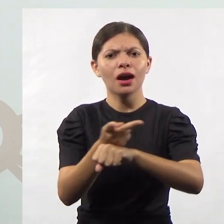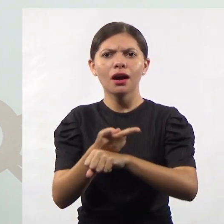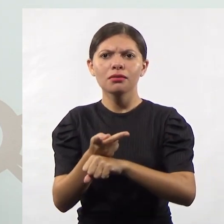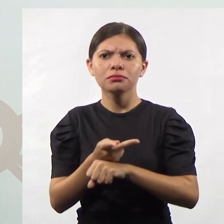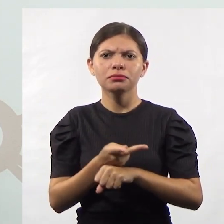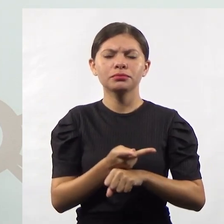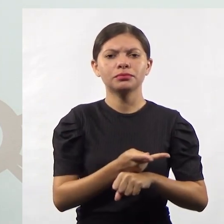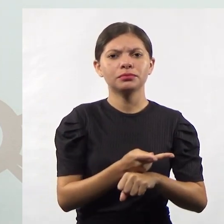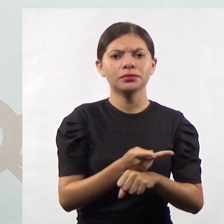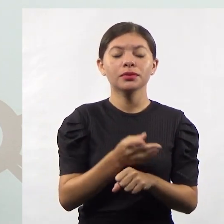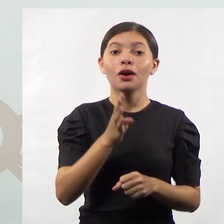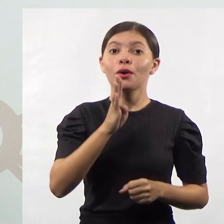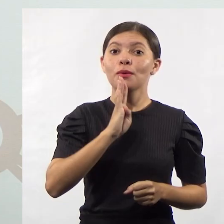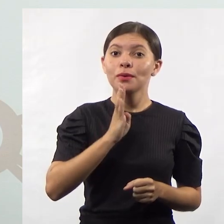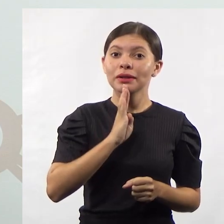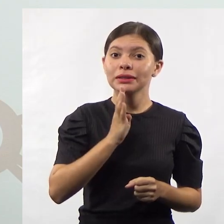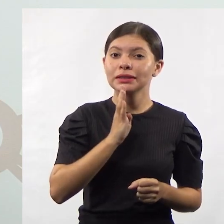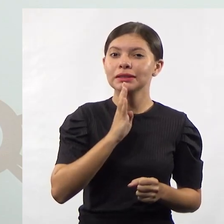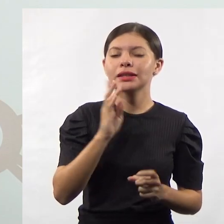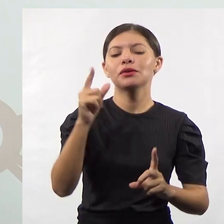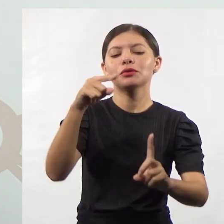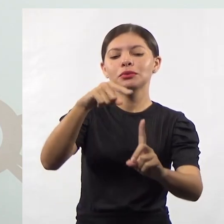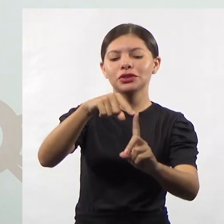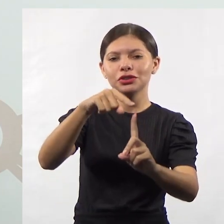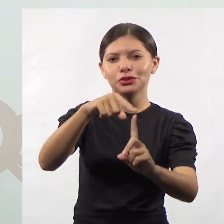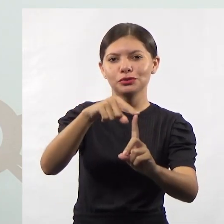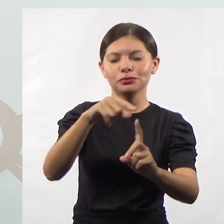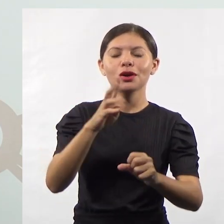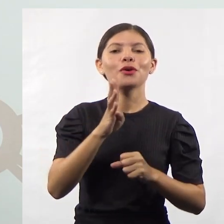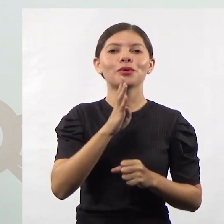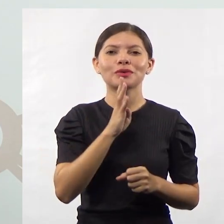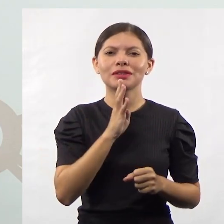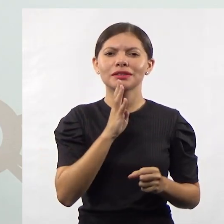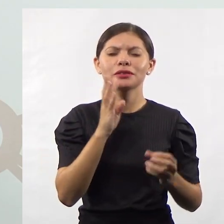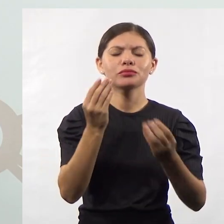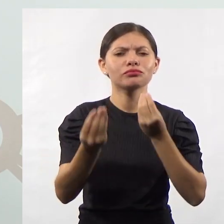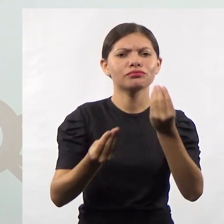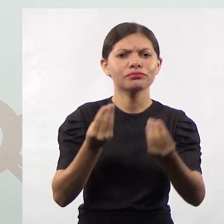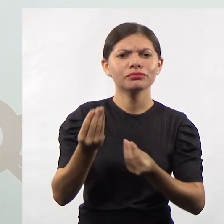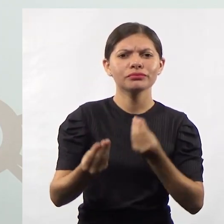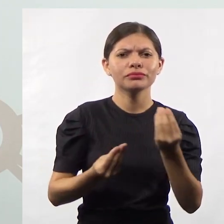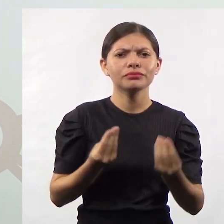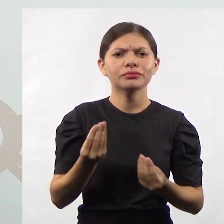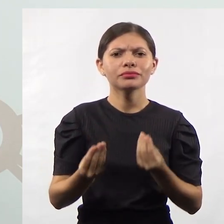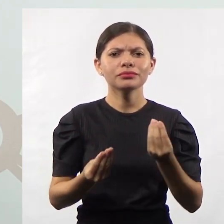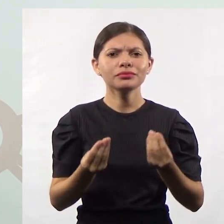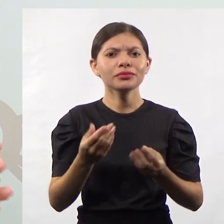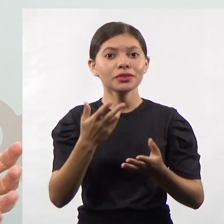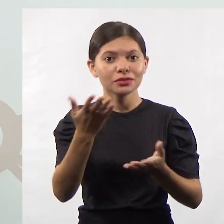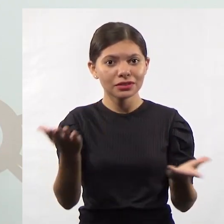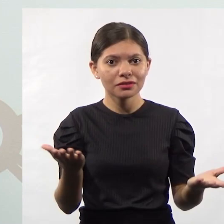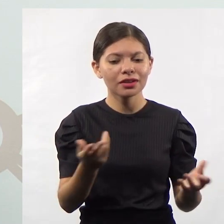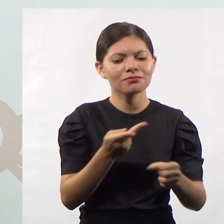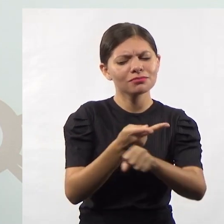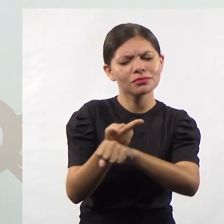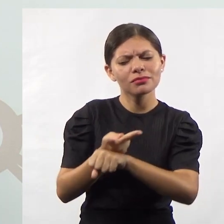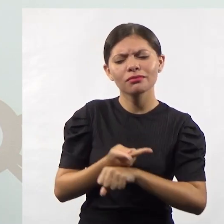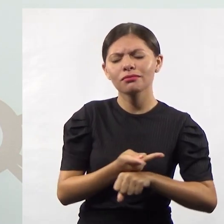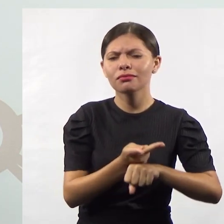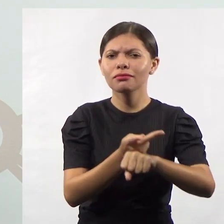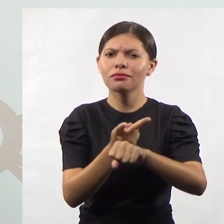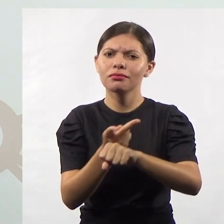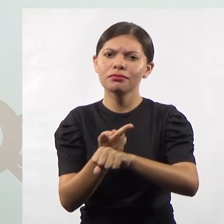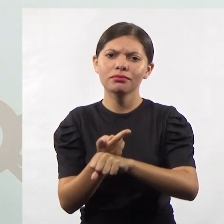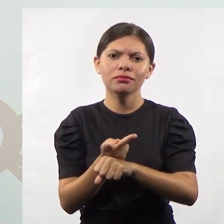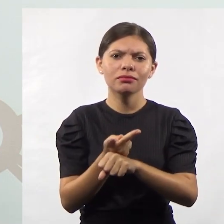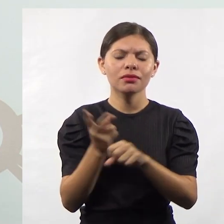pesquisa exploratória é conhecer como que é aquilo. Então, você vai literalmente explorar o assunto. E aí,